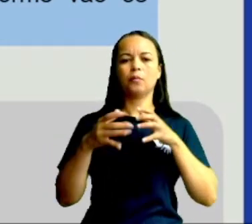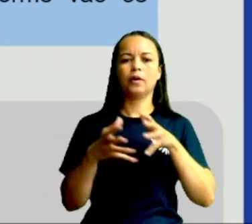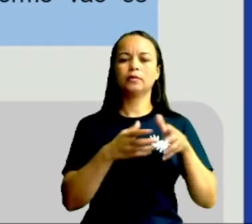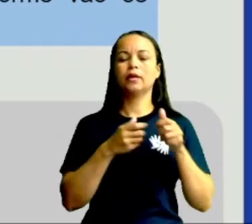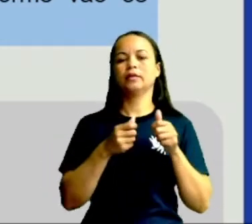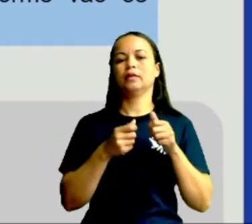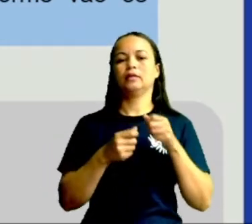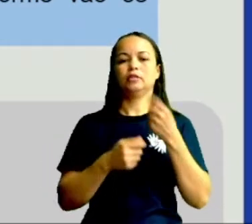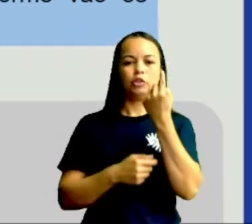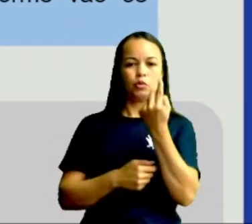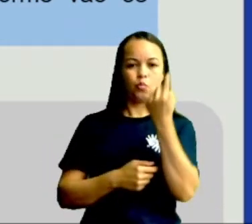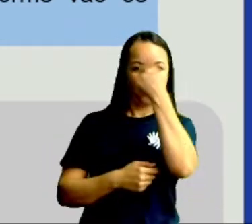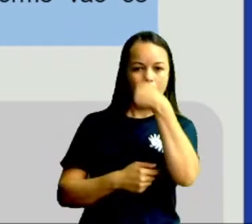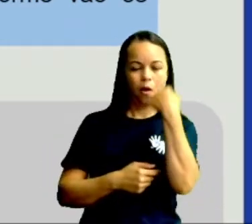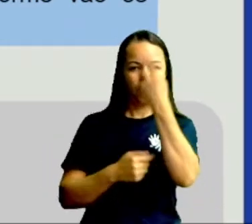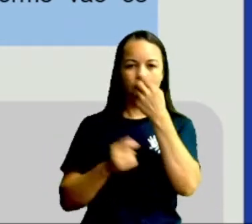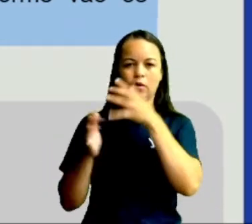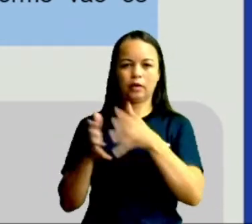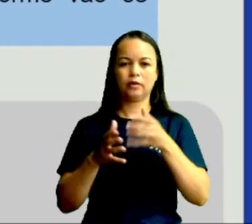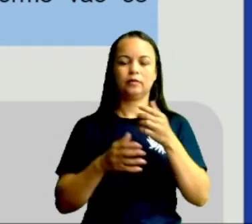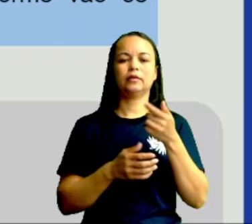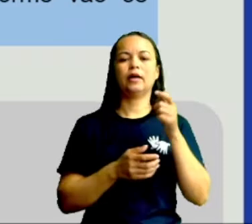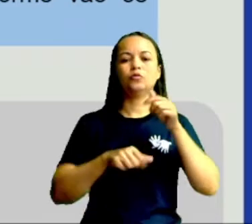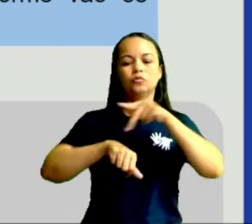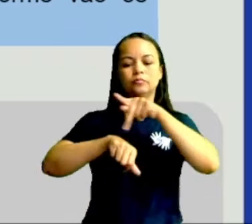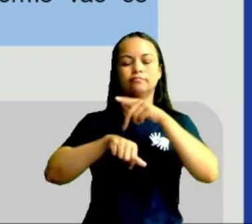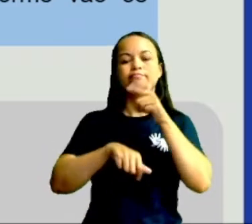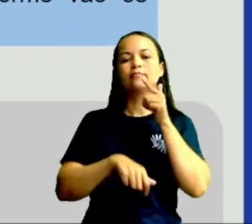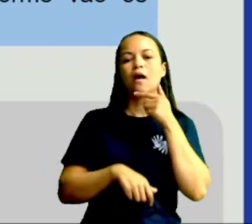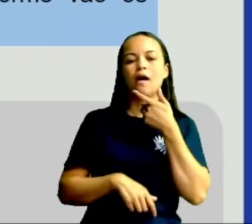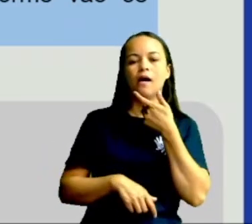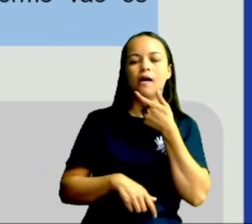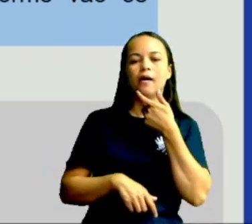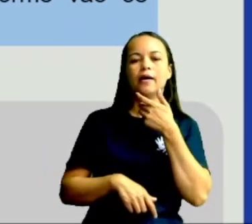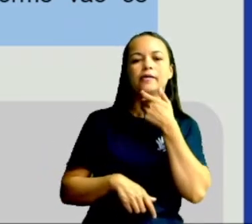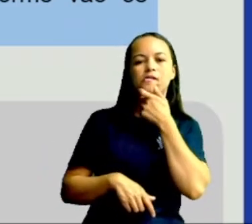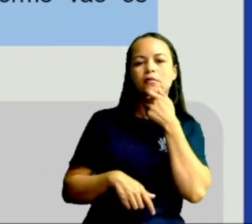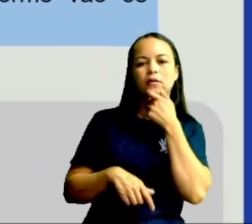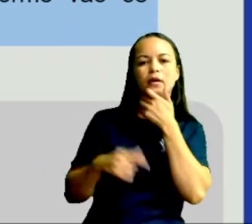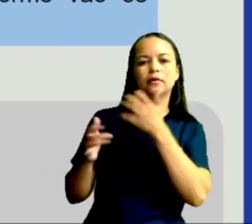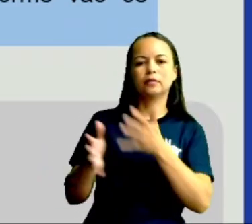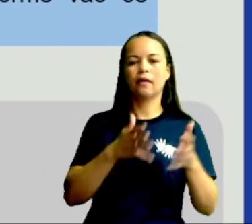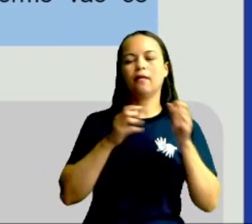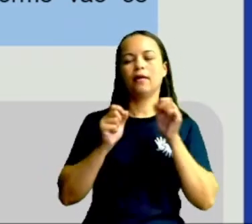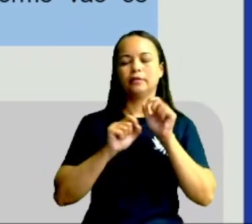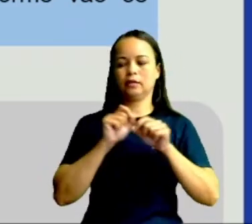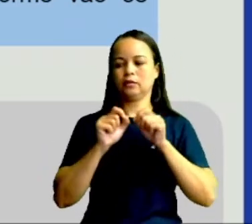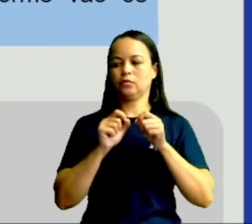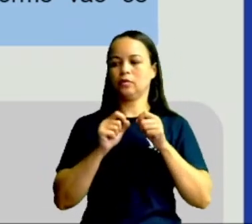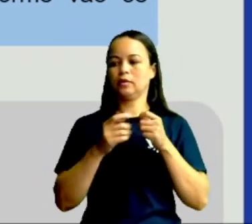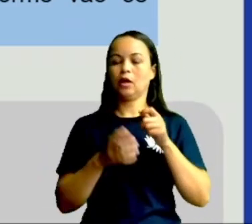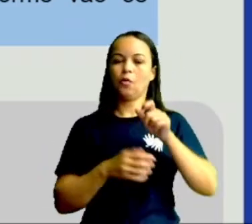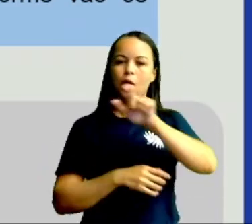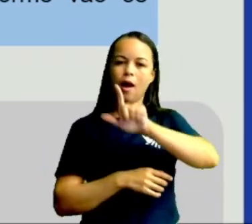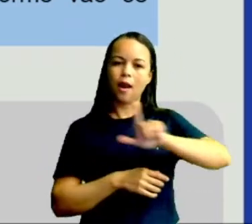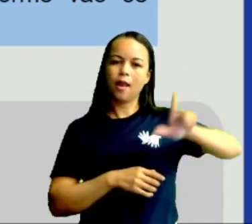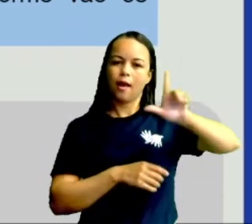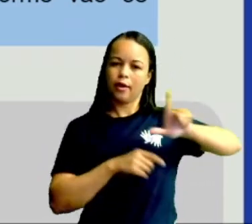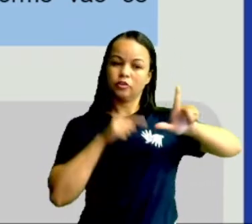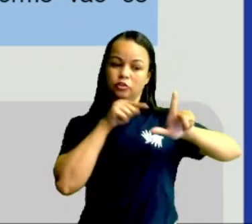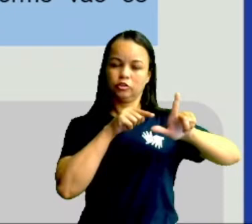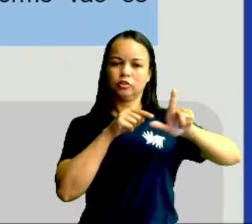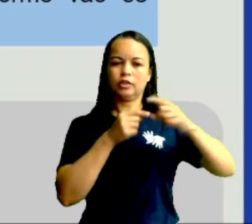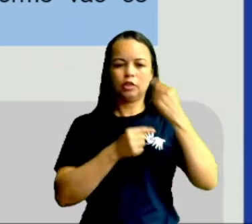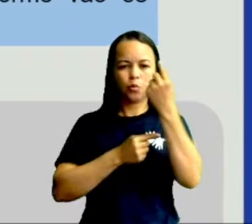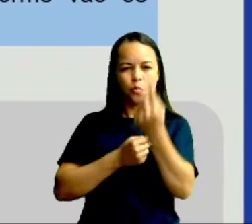na Inglaterra. Conforme você vai ao leste, é adicionado de 1 em 1 hora, conforme a distância